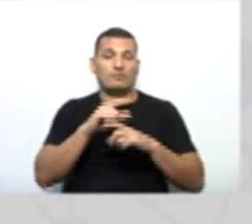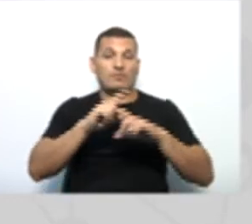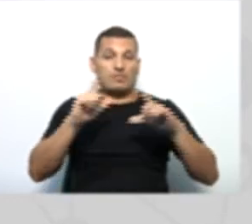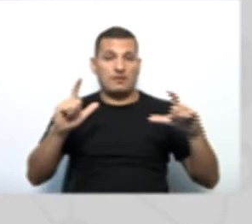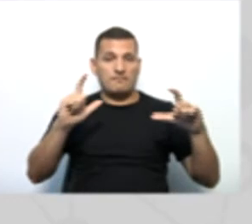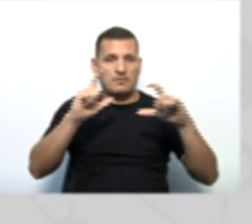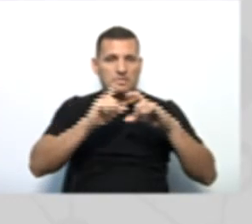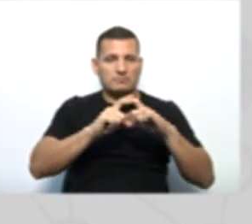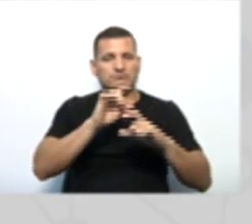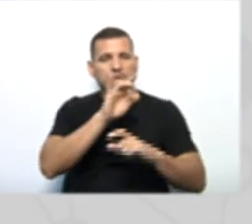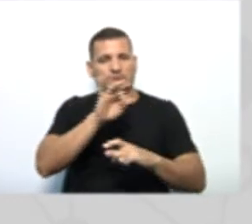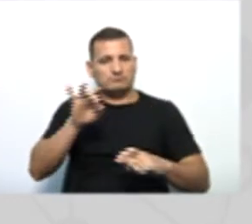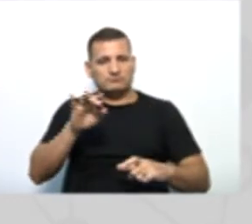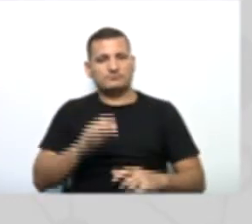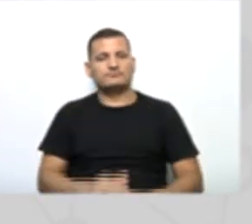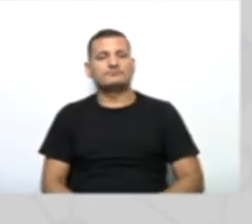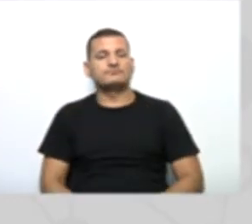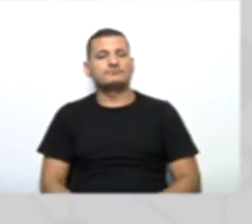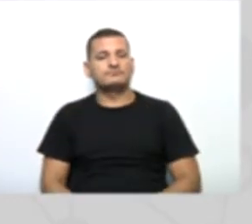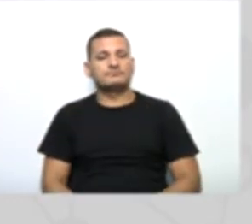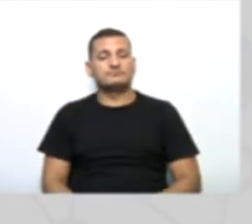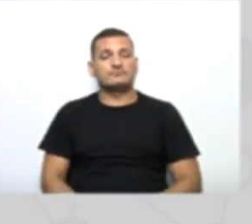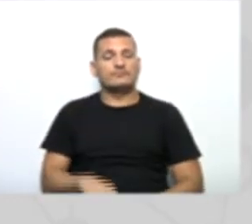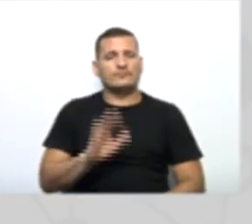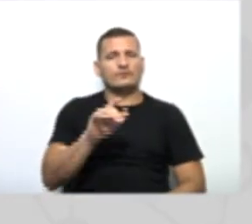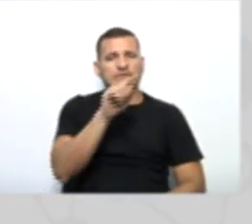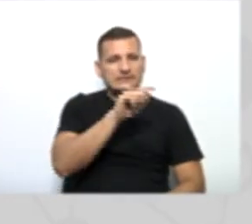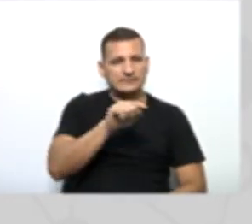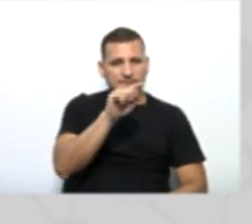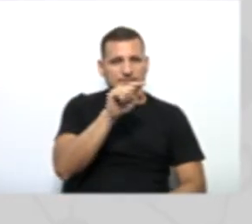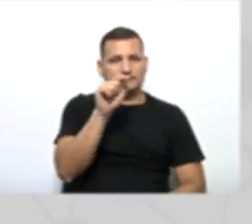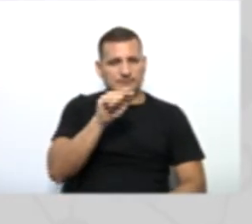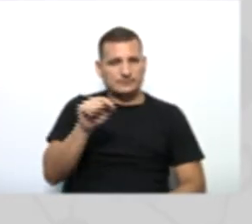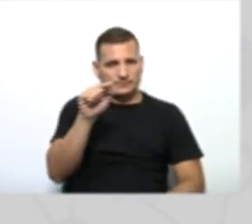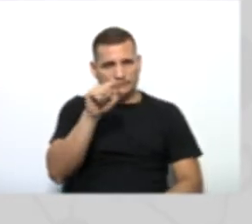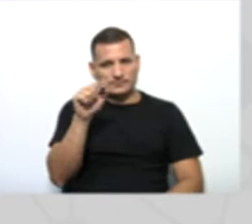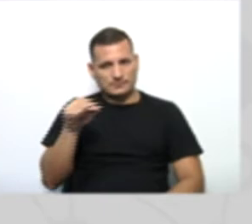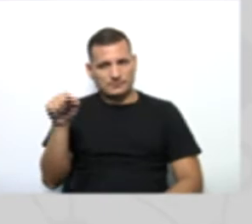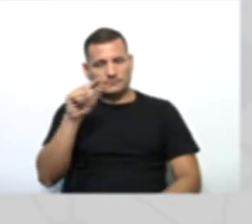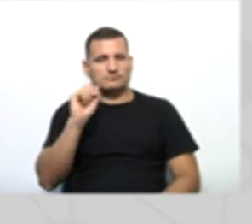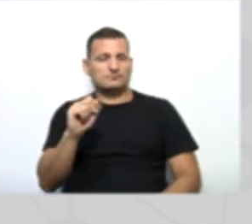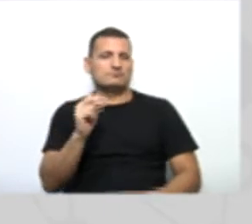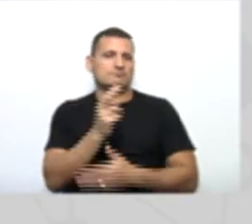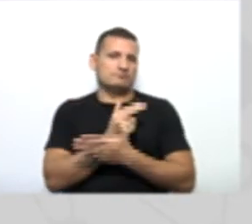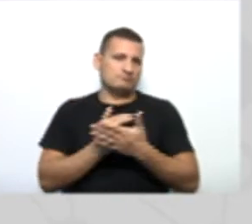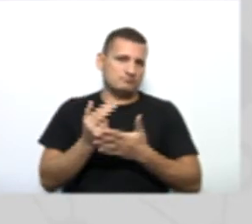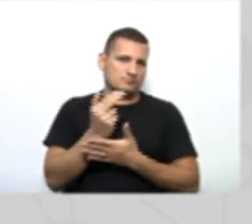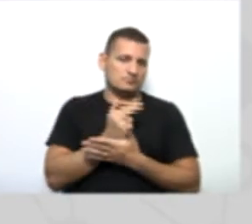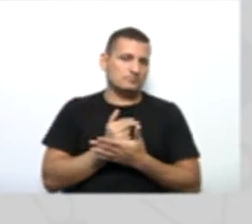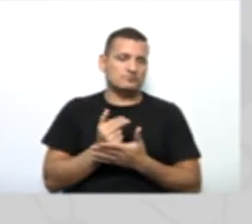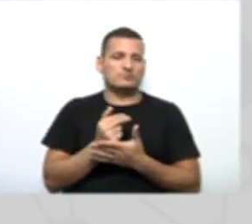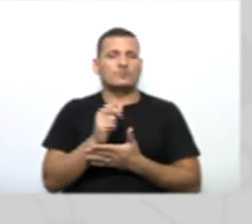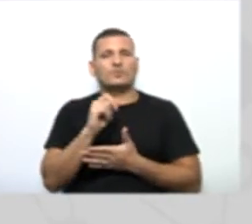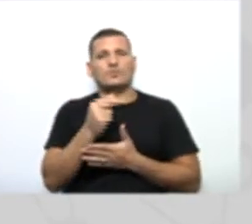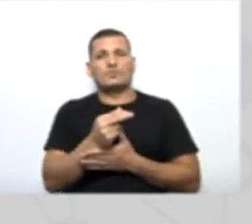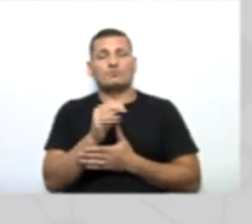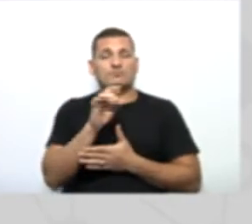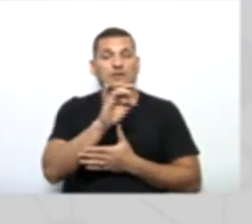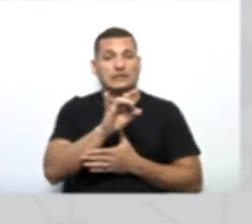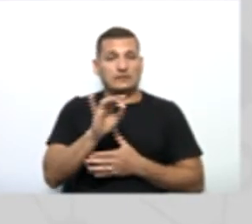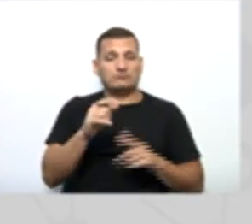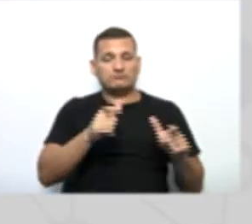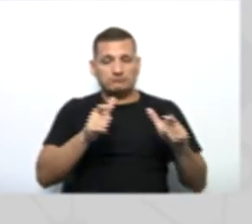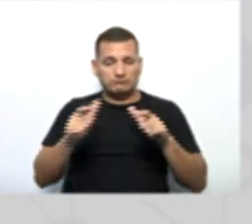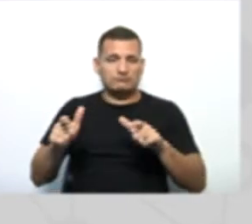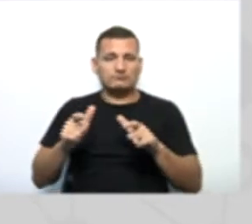círculo. E, vamos lá, os círculos podem ser desenhados ou colocados em cada ambiente lá.